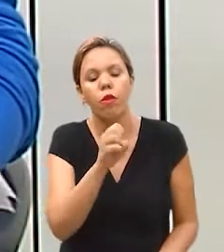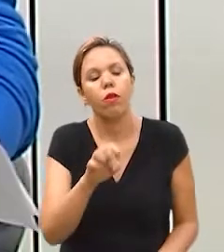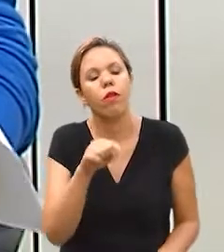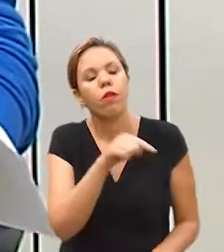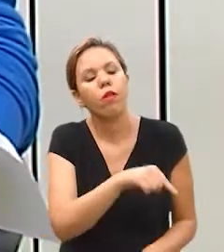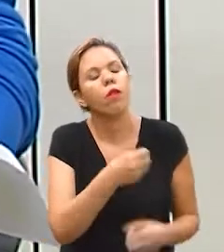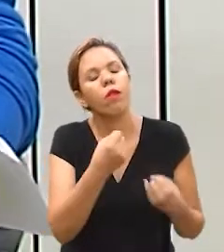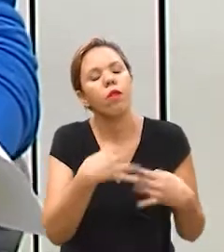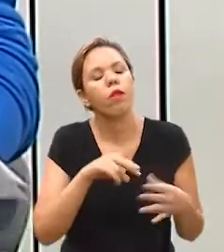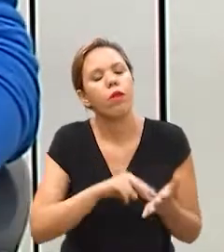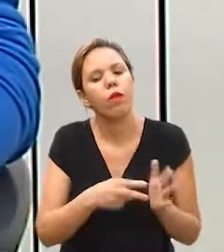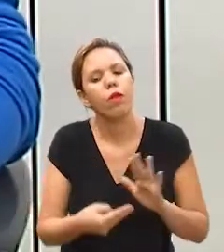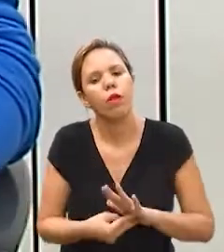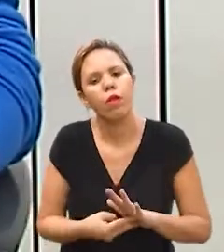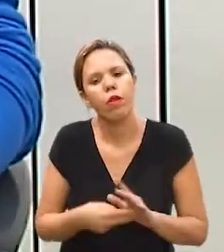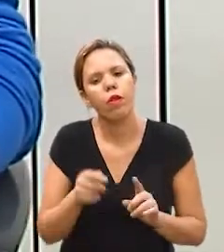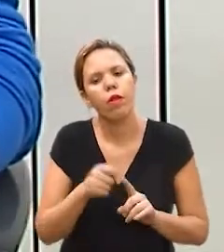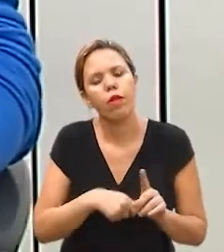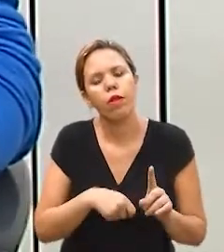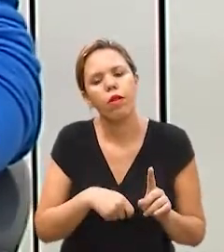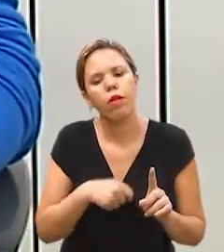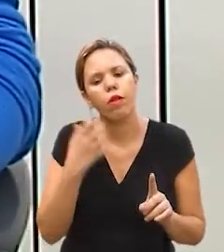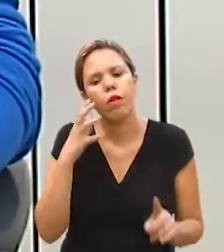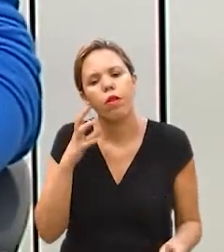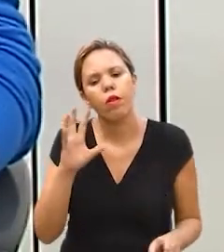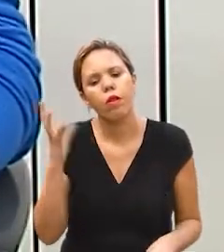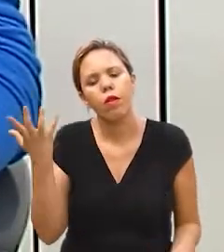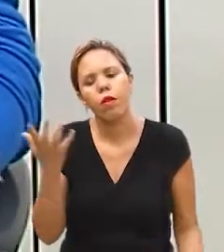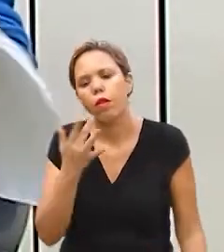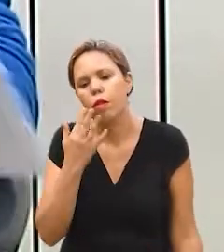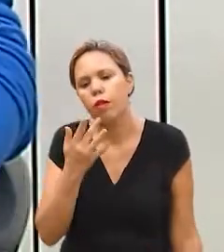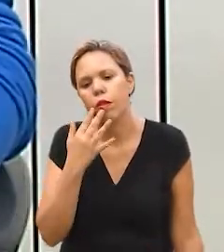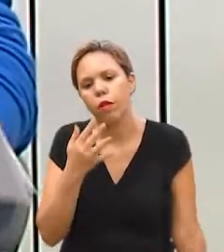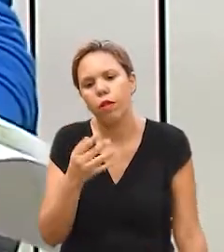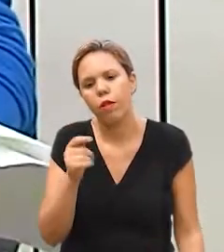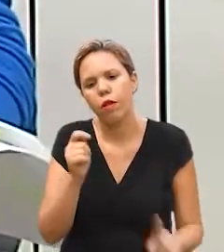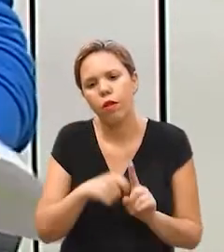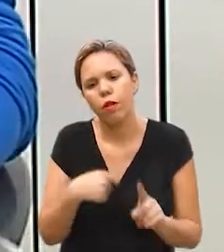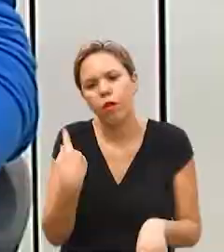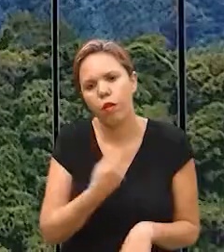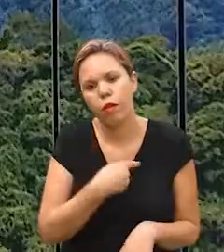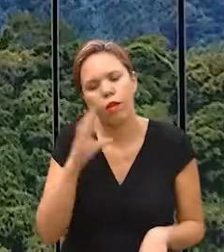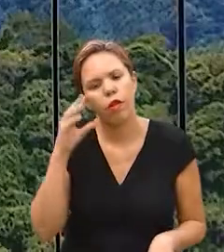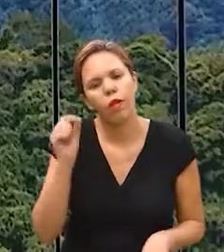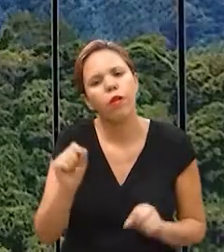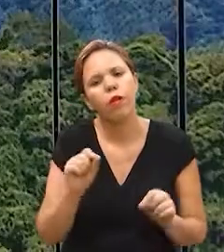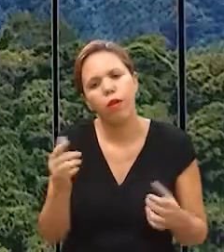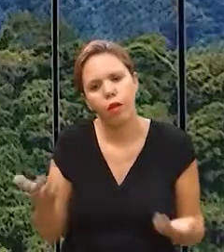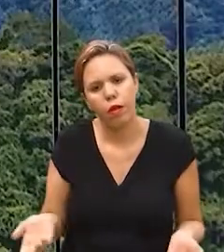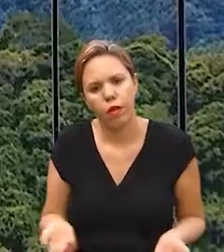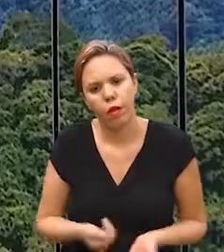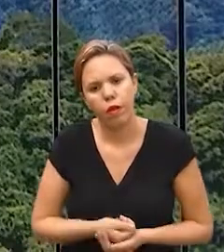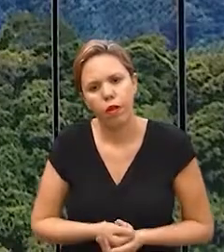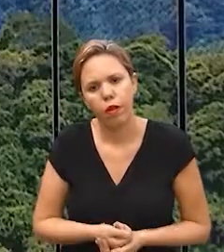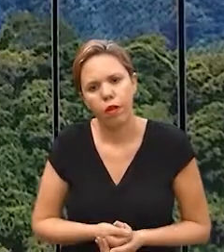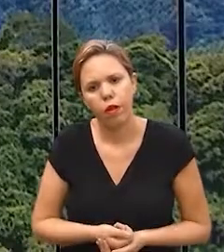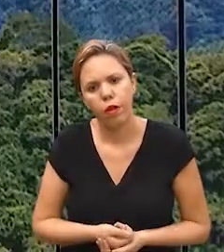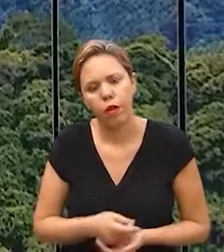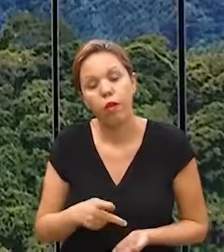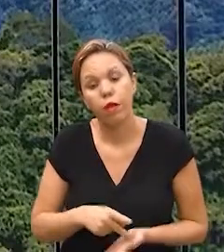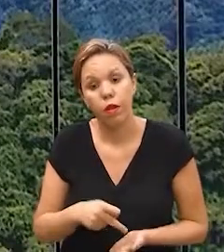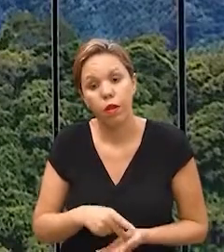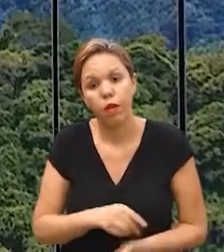que é o Fevereiro Violeta, o que acontece nesse mês, para a gente entender certinho o que é. Porque, na verdade, o